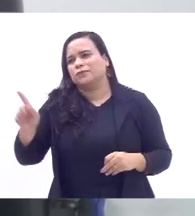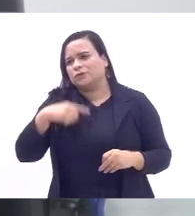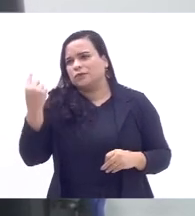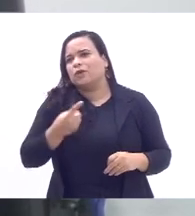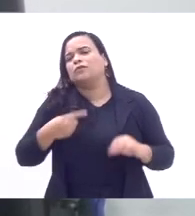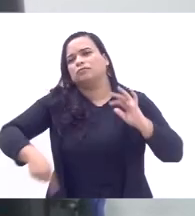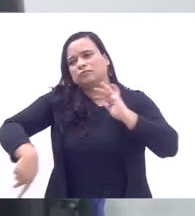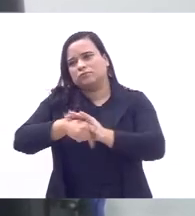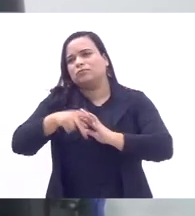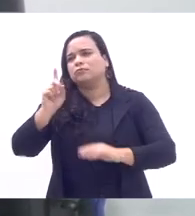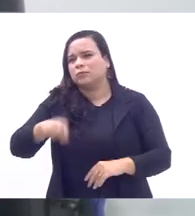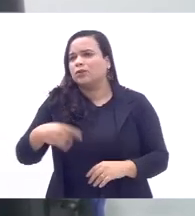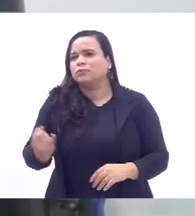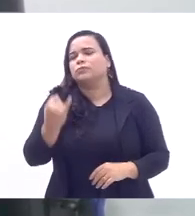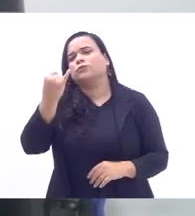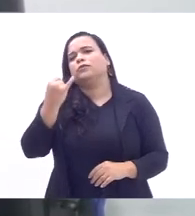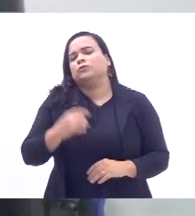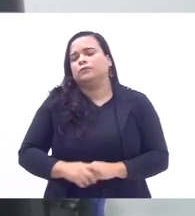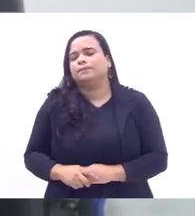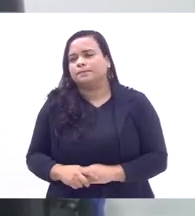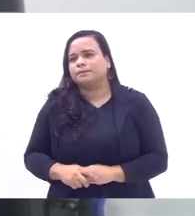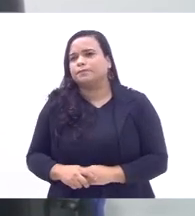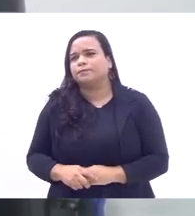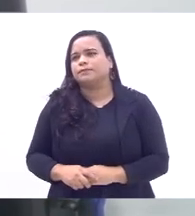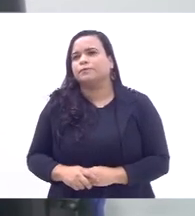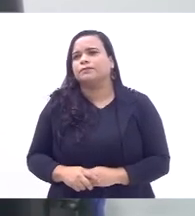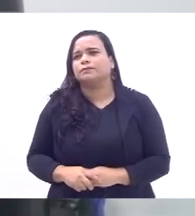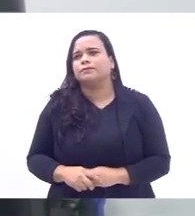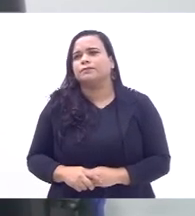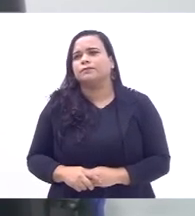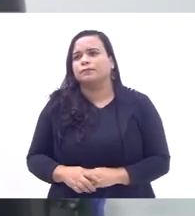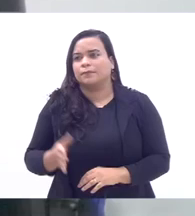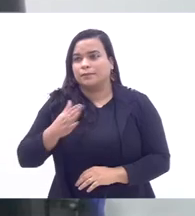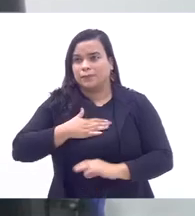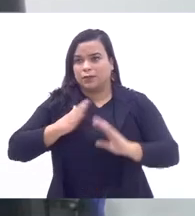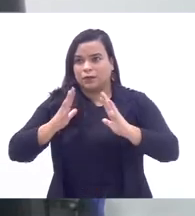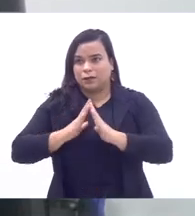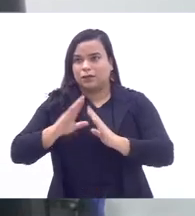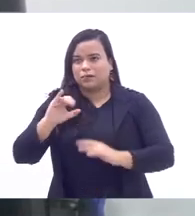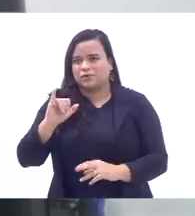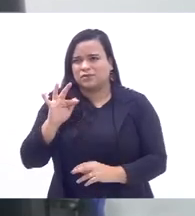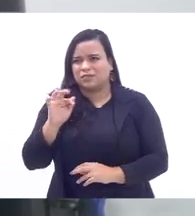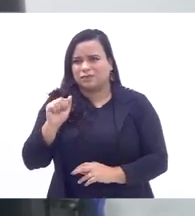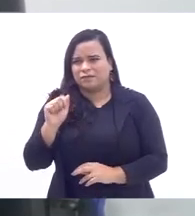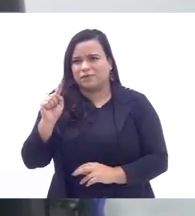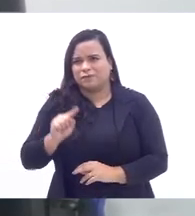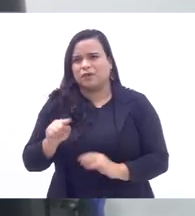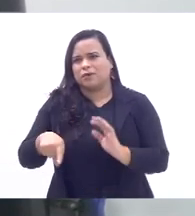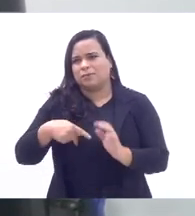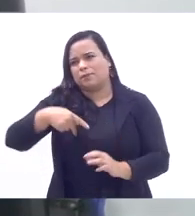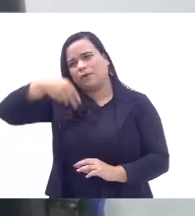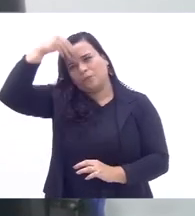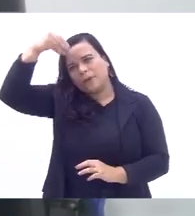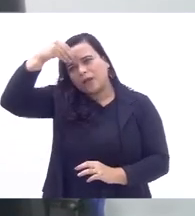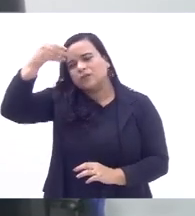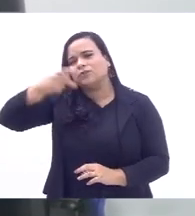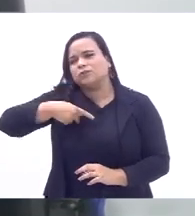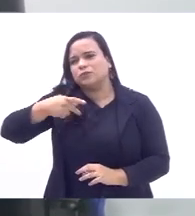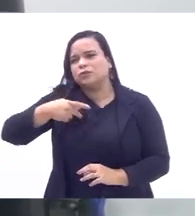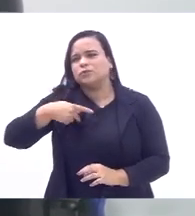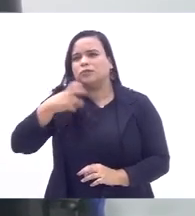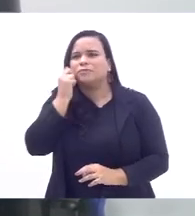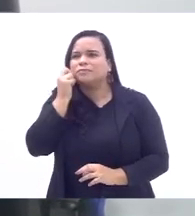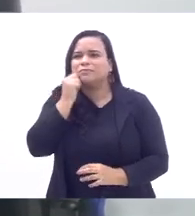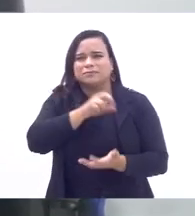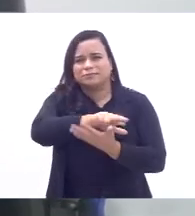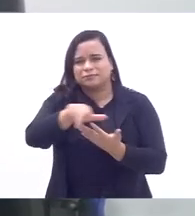aqui, eu tiro pelo convívio na minha casa de Ifá, caso com meu padrinho, os afilhados,